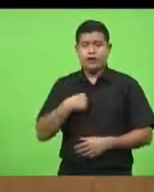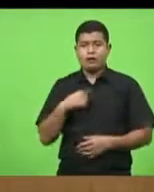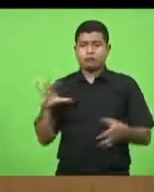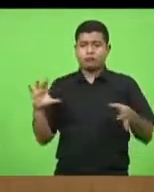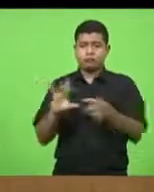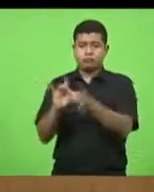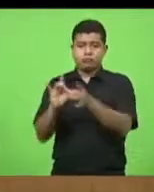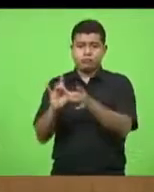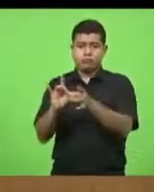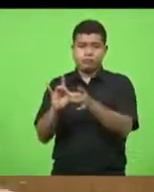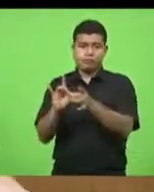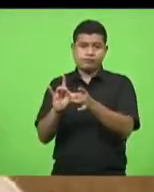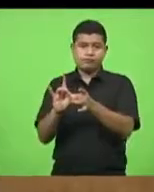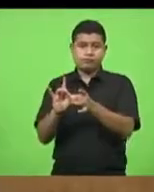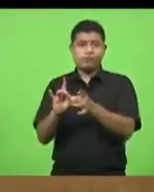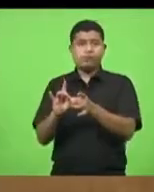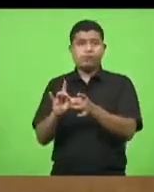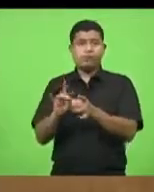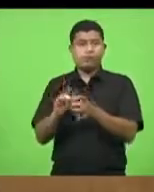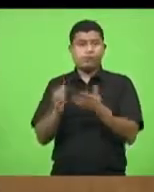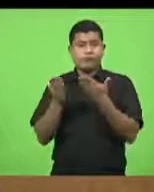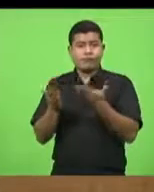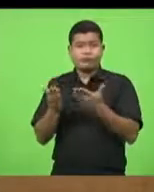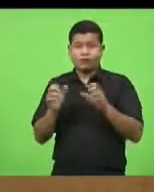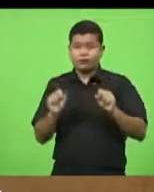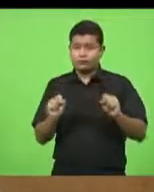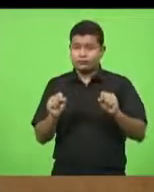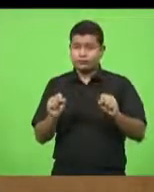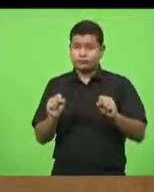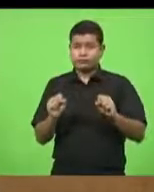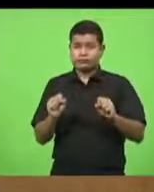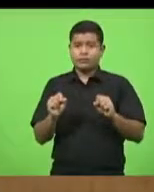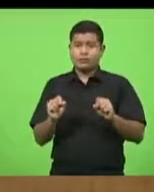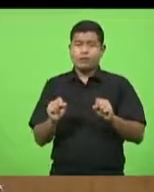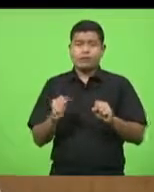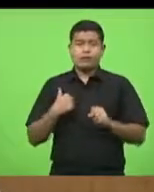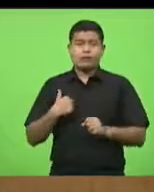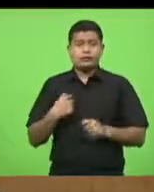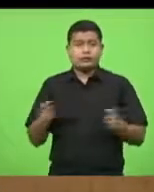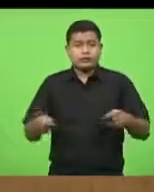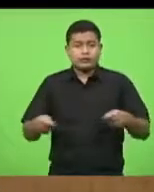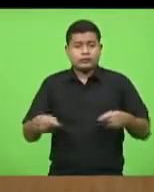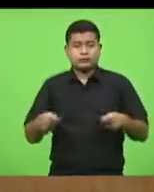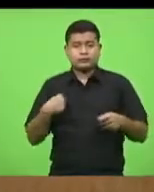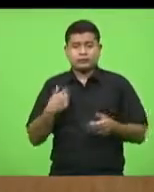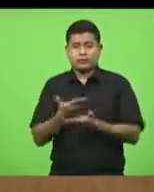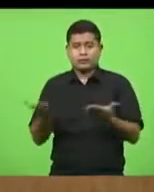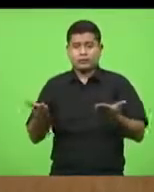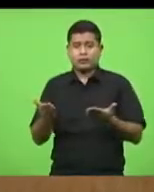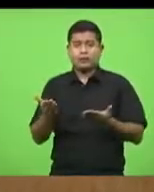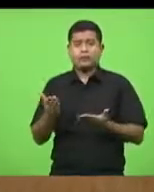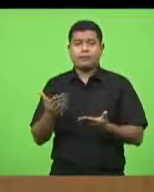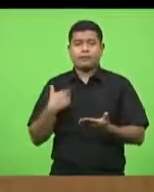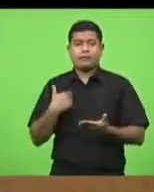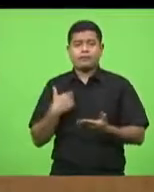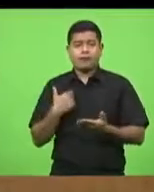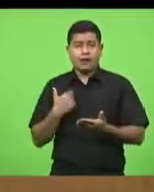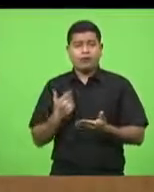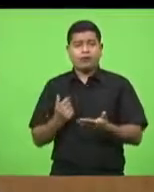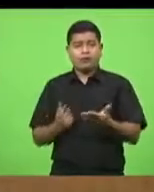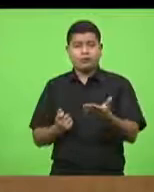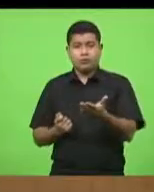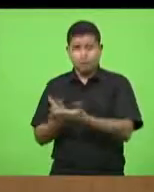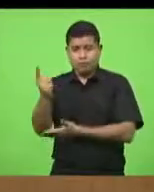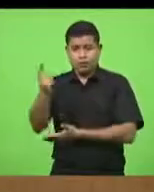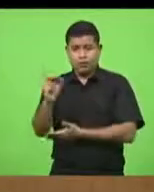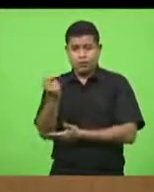contrário, a possibilidade e a necessidade do estado também poder fazer convênios e compras,